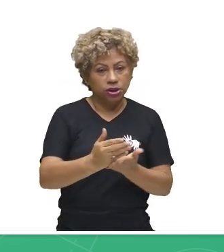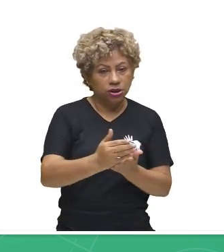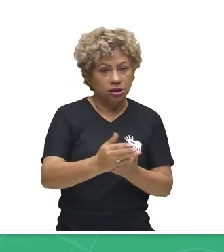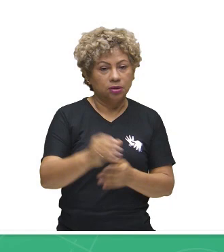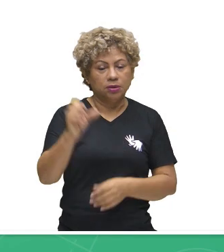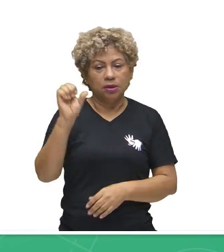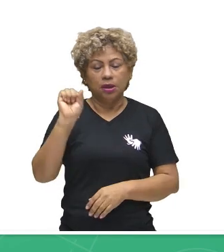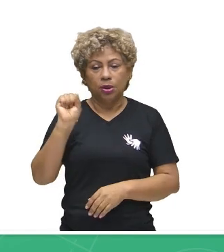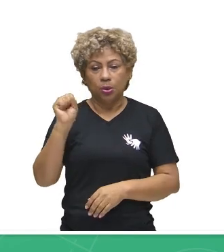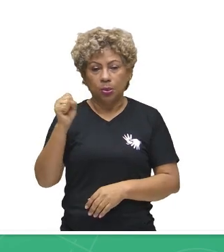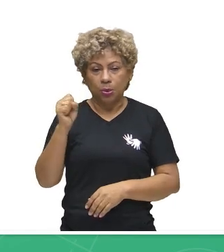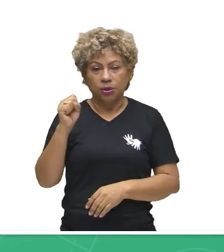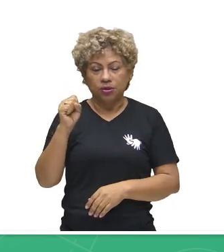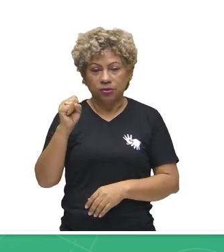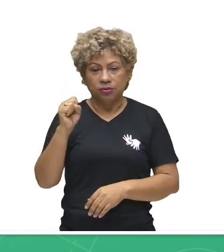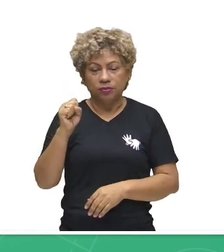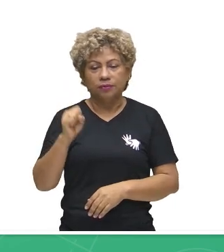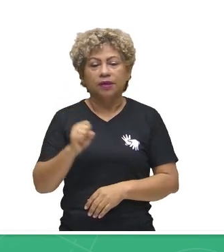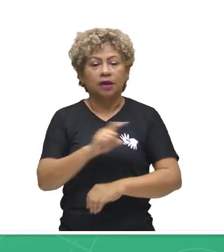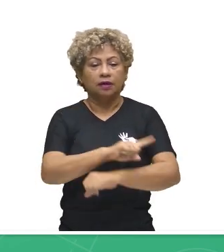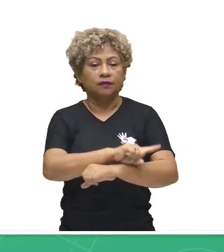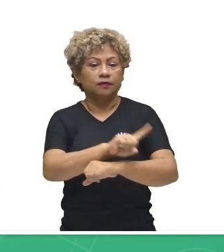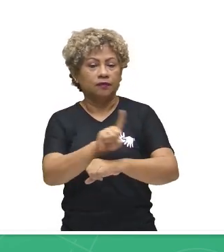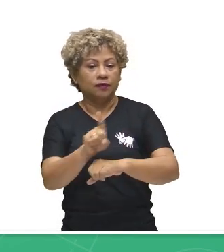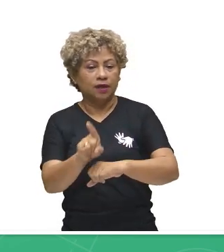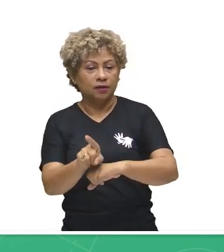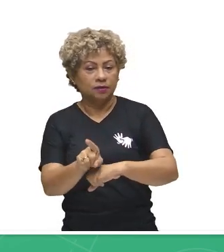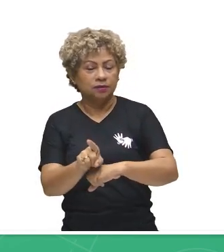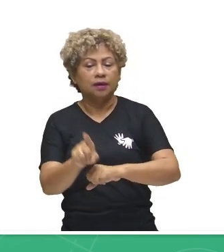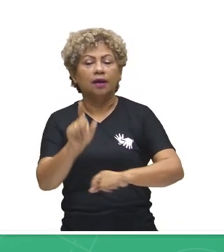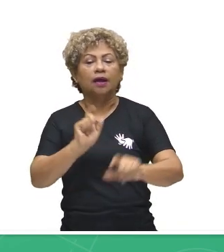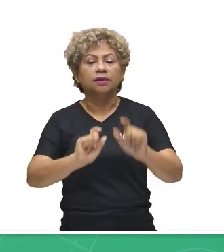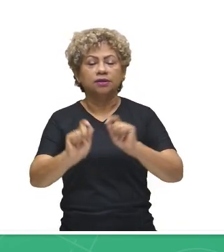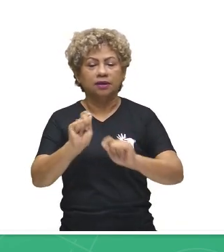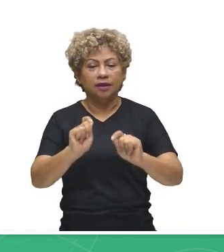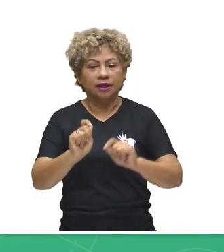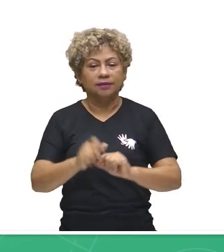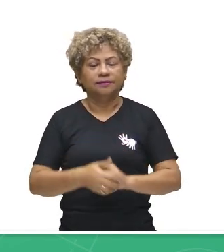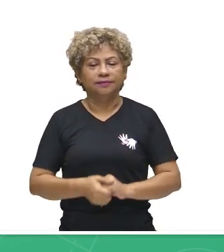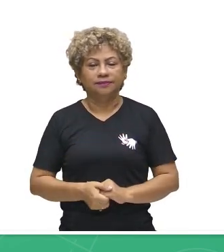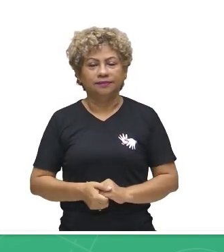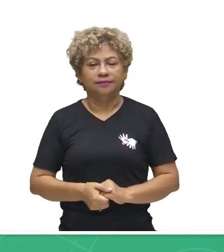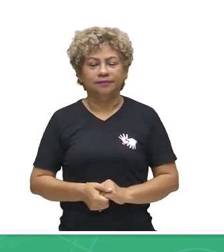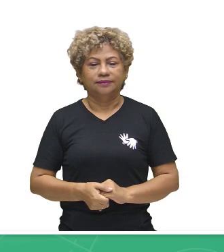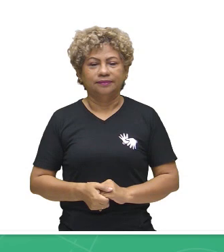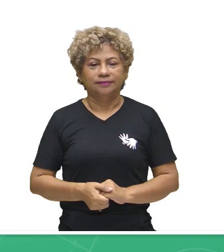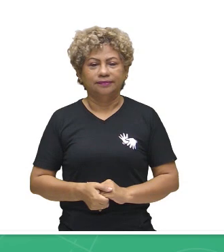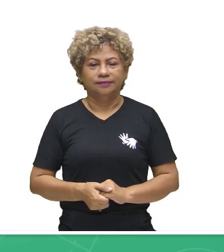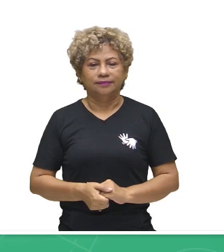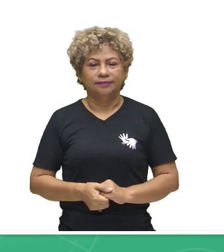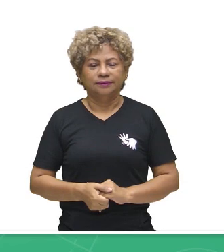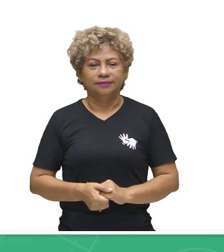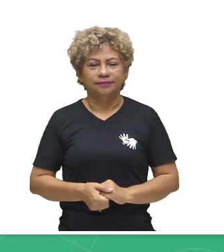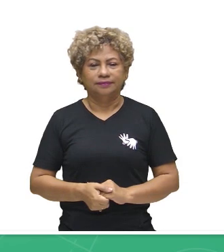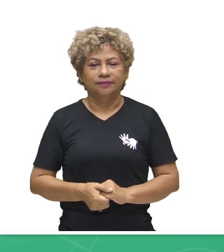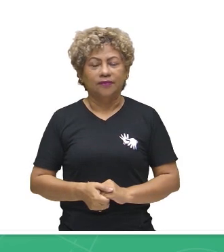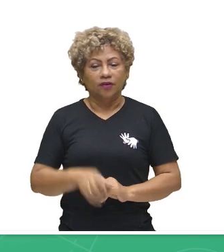nossa velocidade que encontramos, voltando aqui, ó. Olha aqui, a velocidade é quem? Você